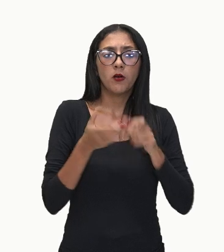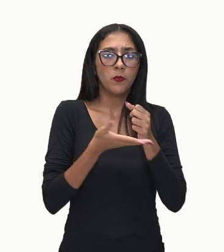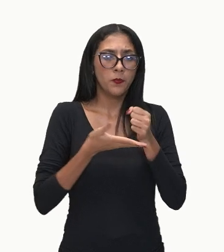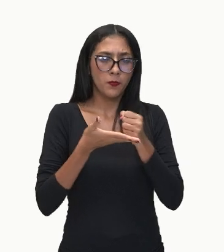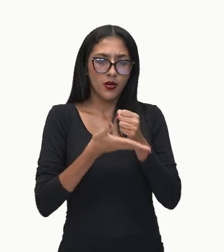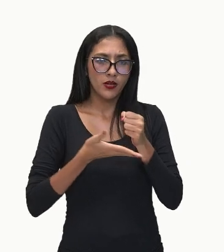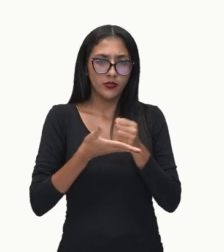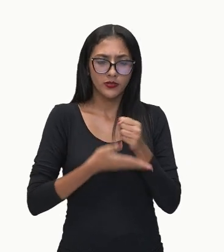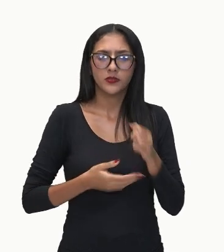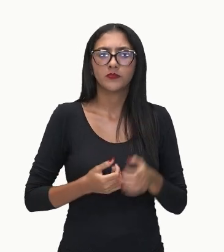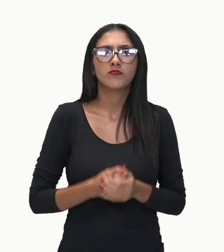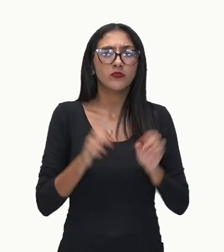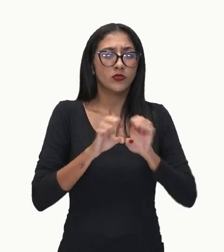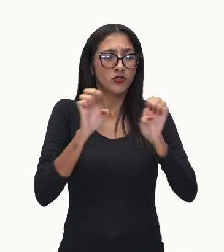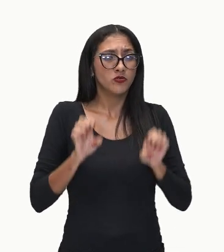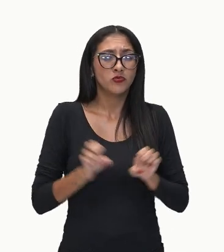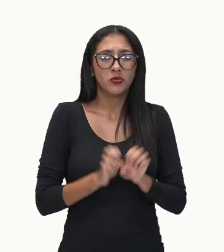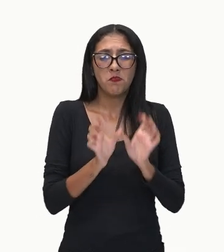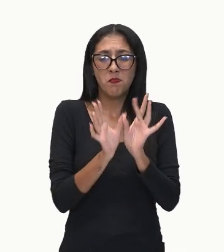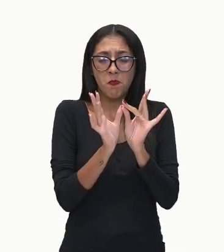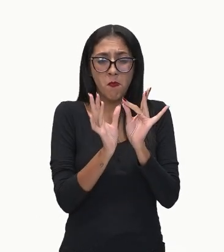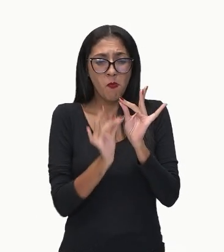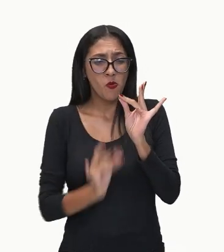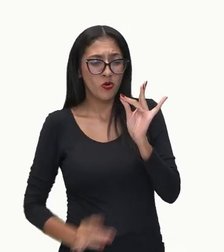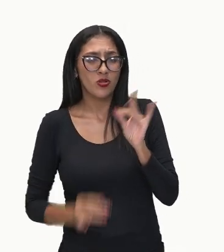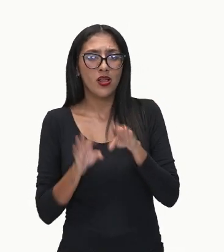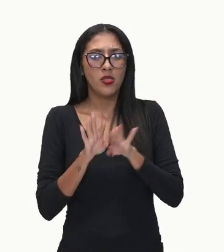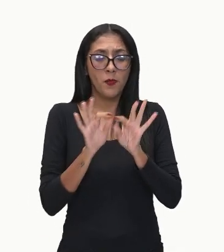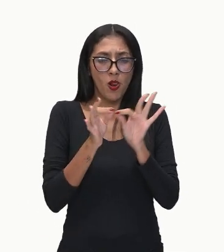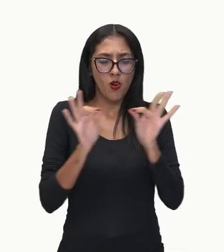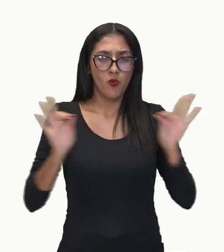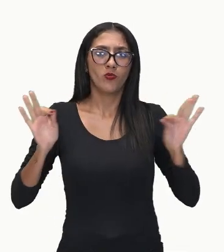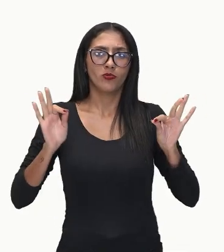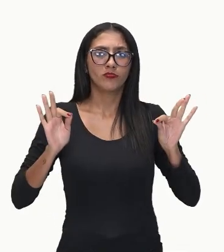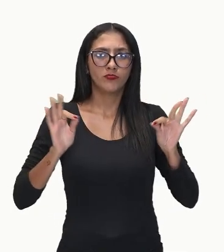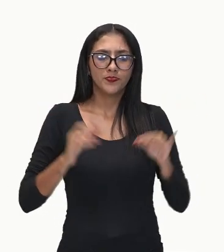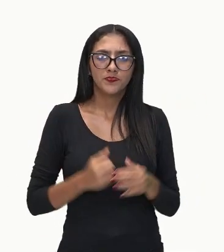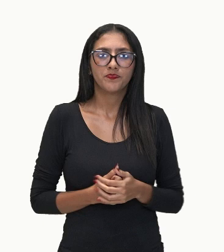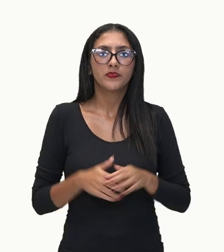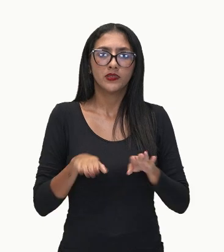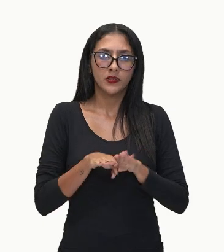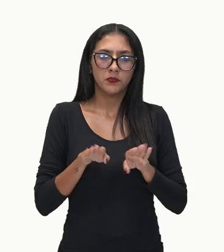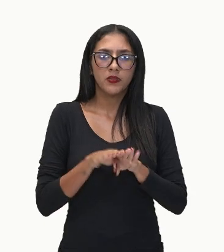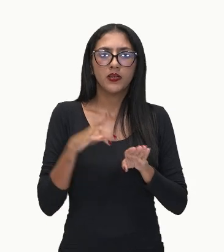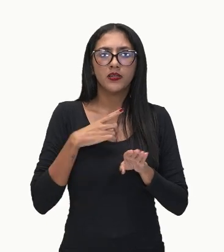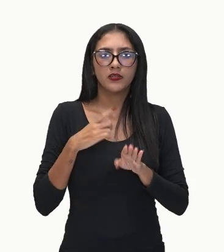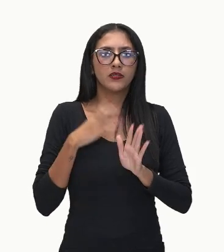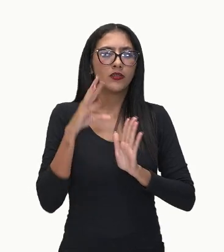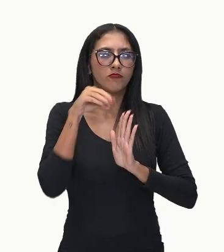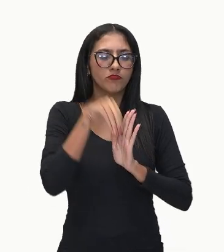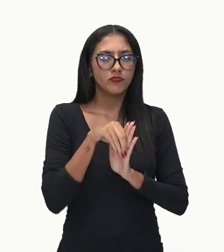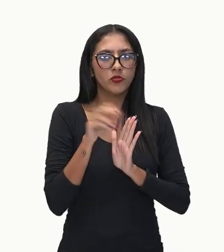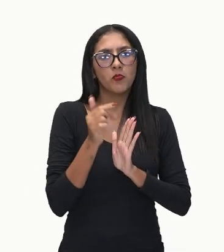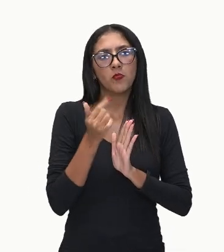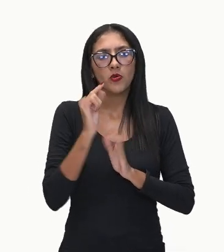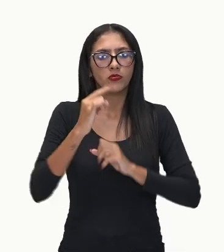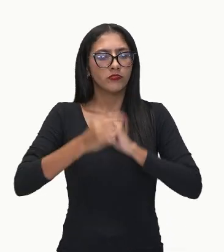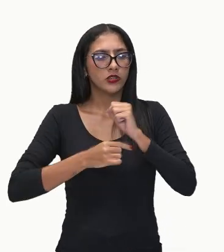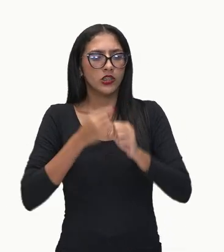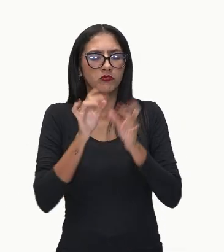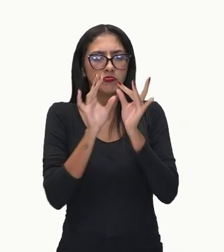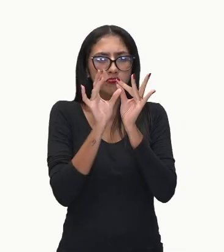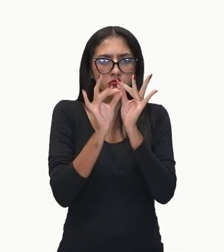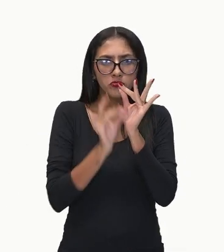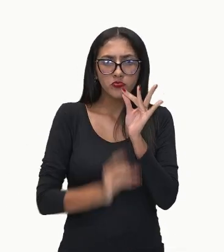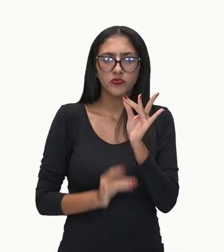moléculas gigantes e são formados a partir de monômeros, tá? E os polímeros sintéticos, para a gente